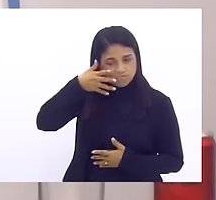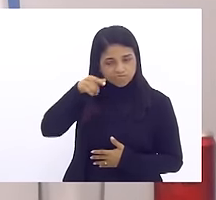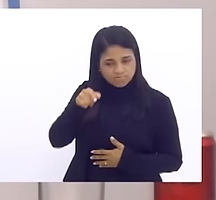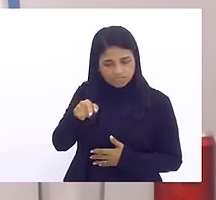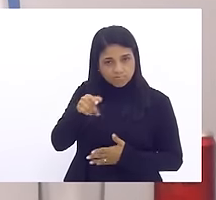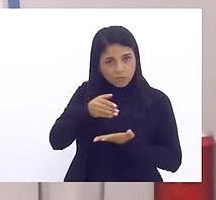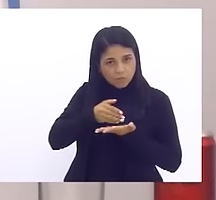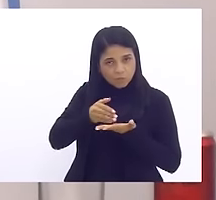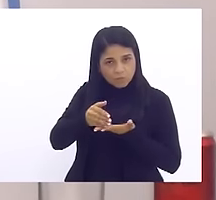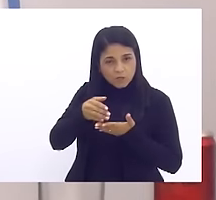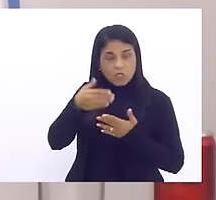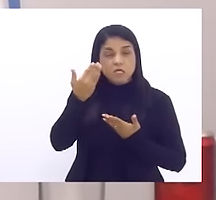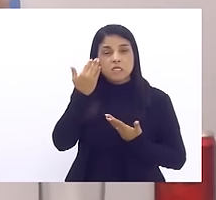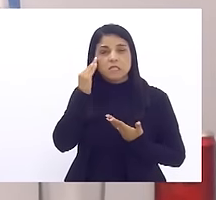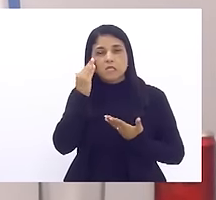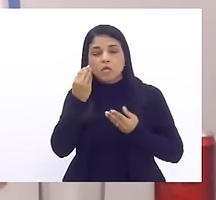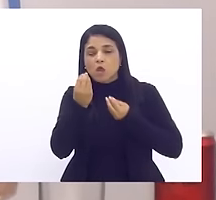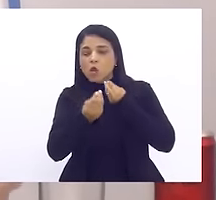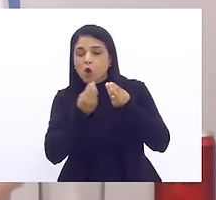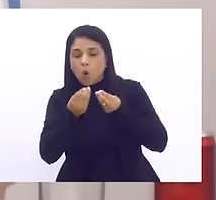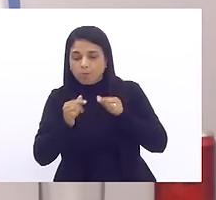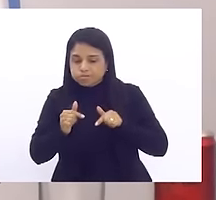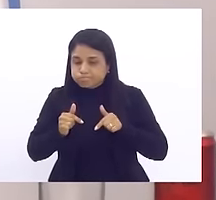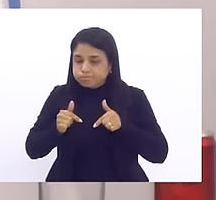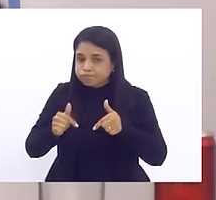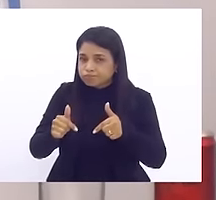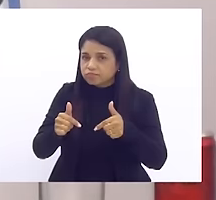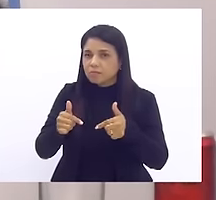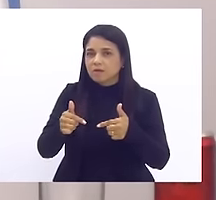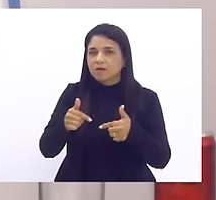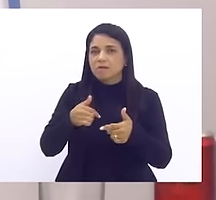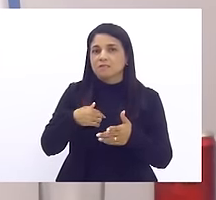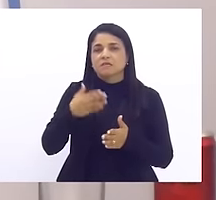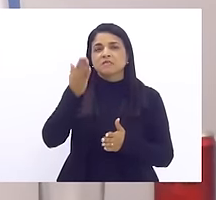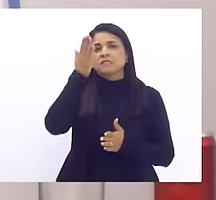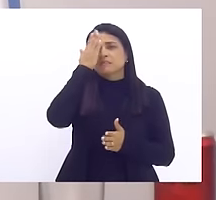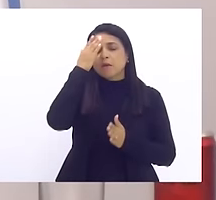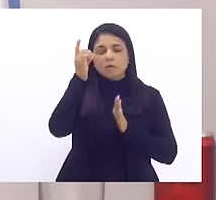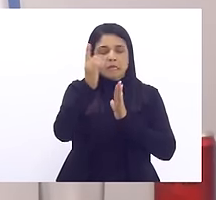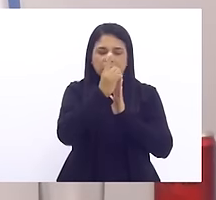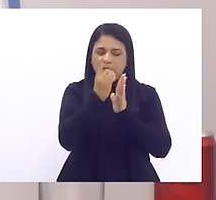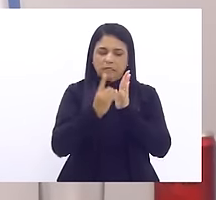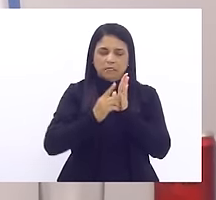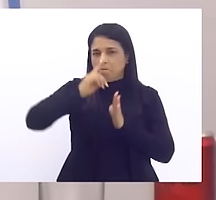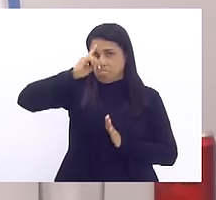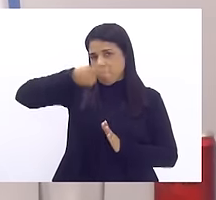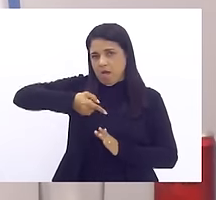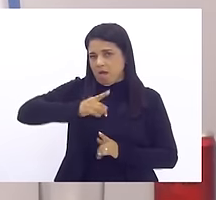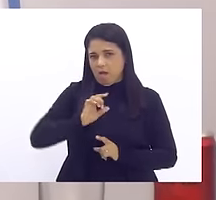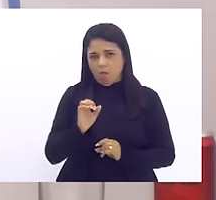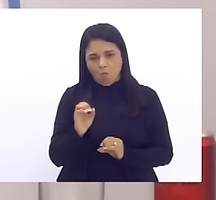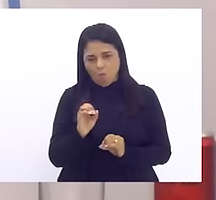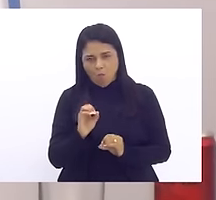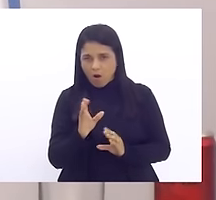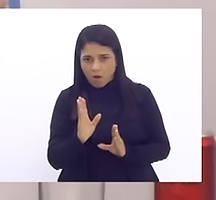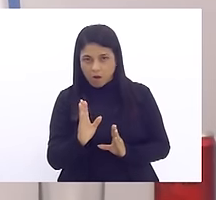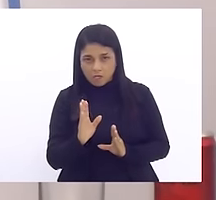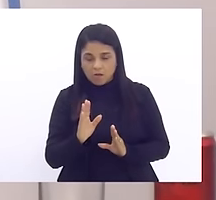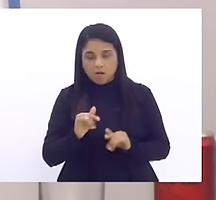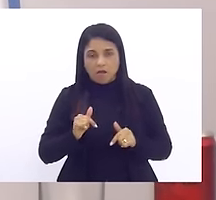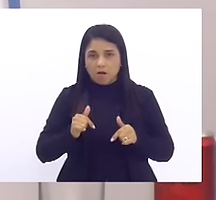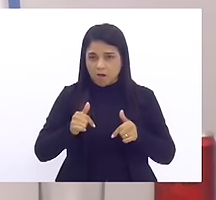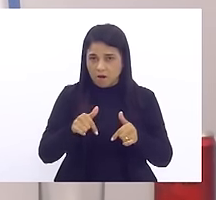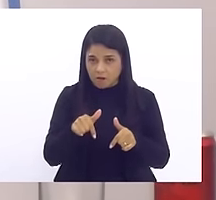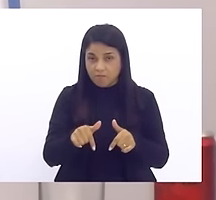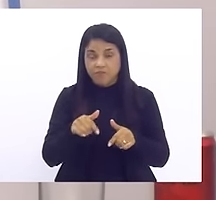possamos compreender como cidade dinâmica disso que a gente sabe que não parte do Detran aleatoriamente essas operações tão importante